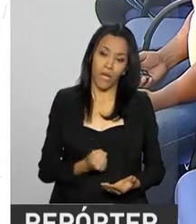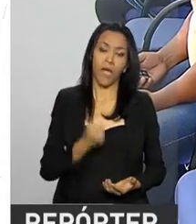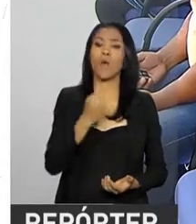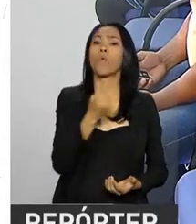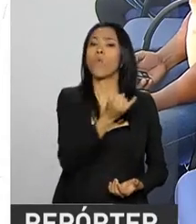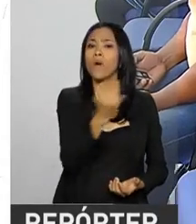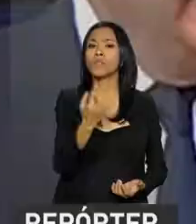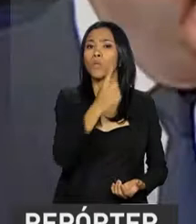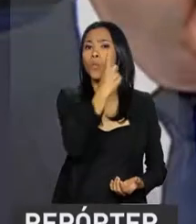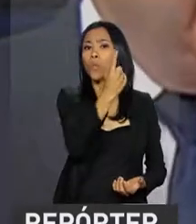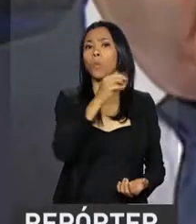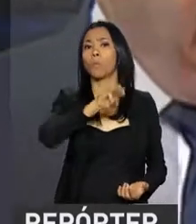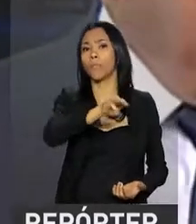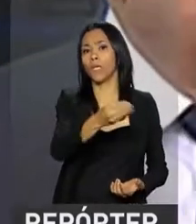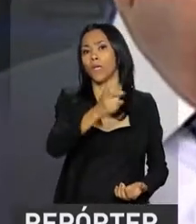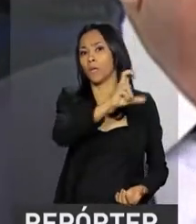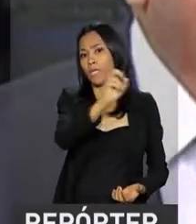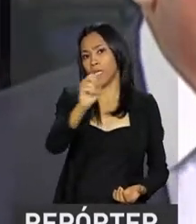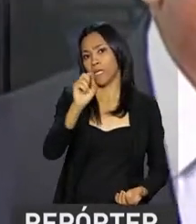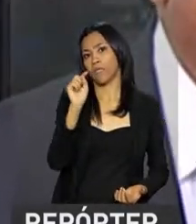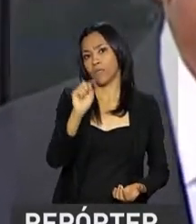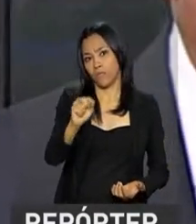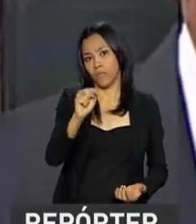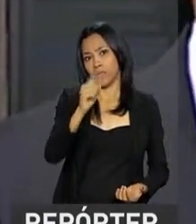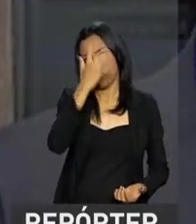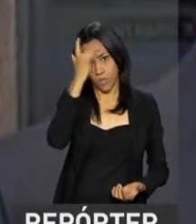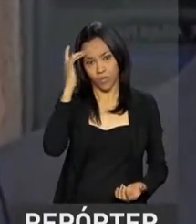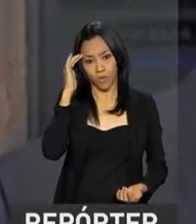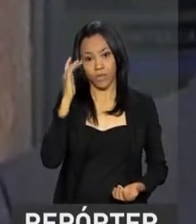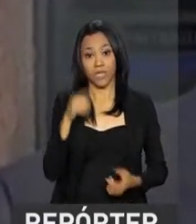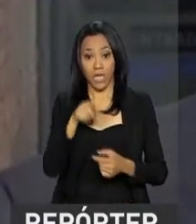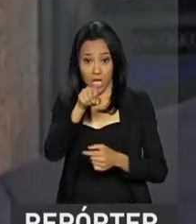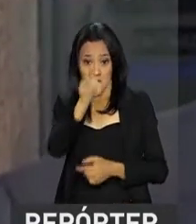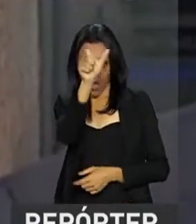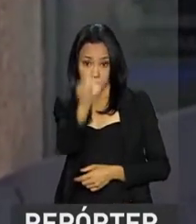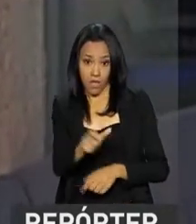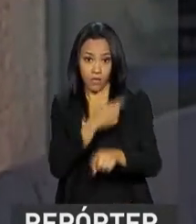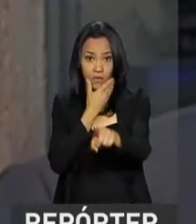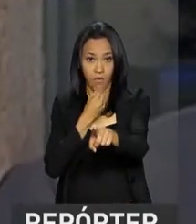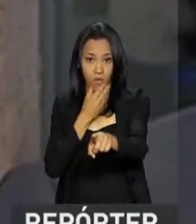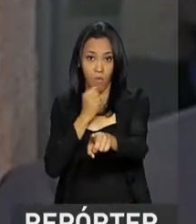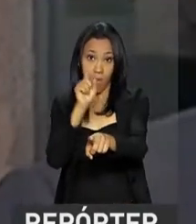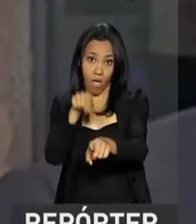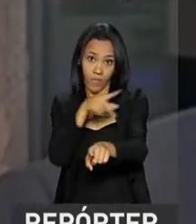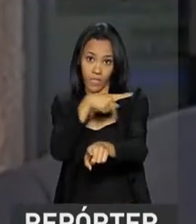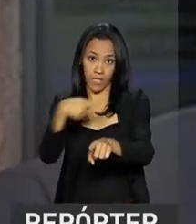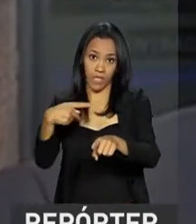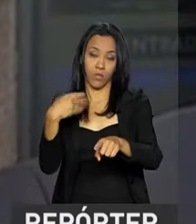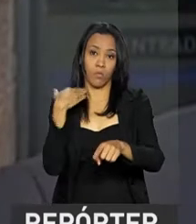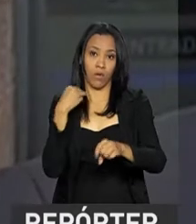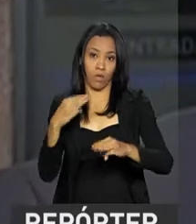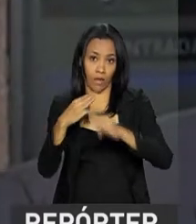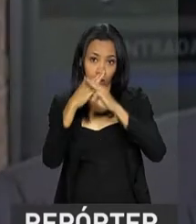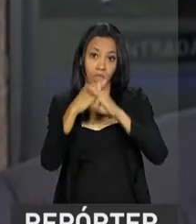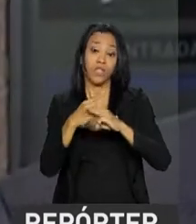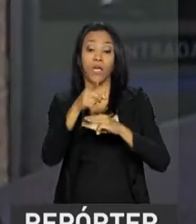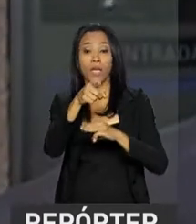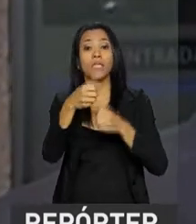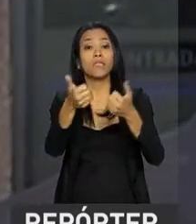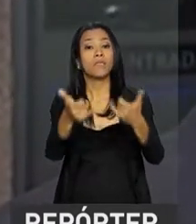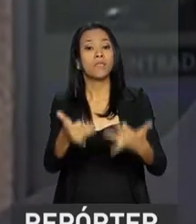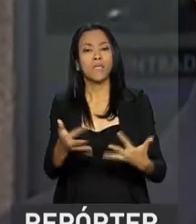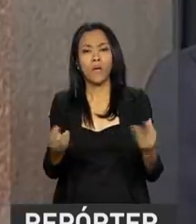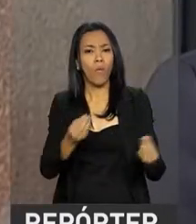meio de pessoas o vice-presidente do governo da caixa roberto derzie explica como trabalhador faz para saber se têm direito